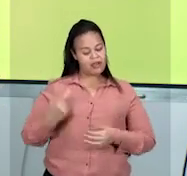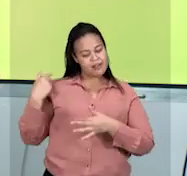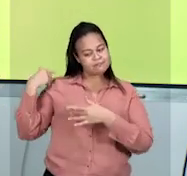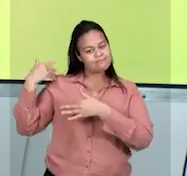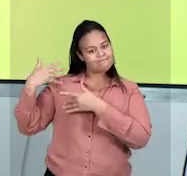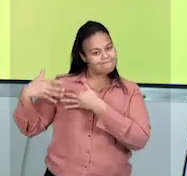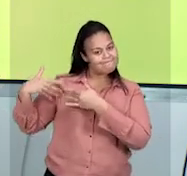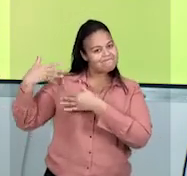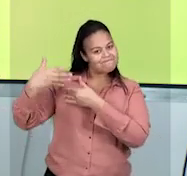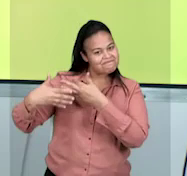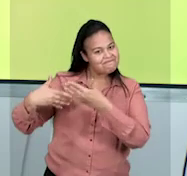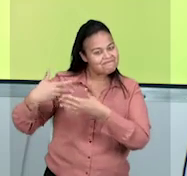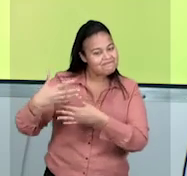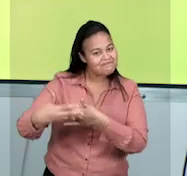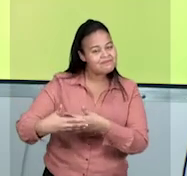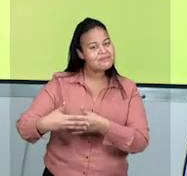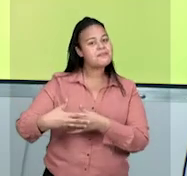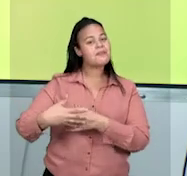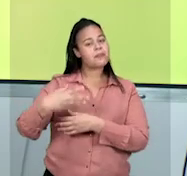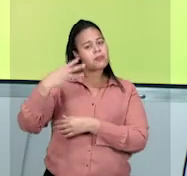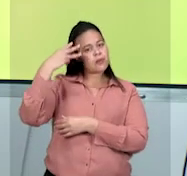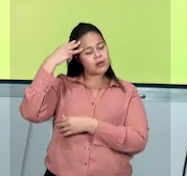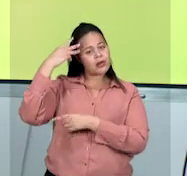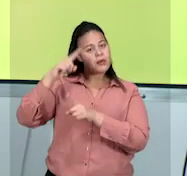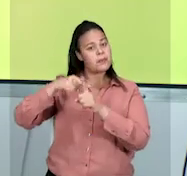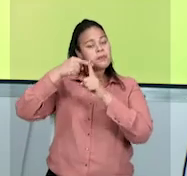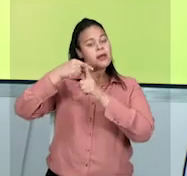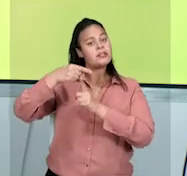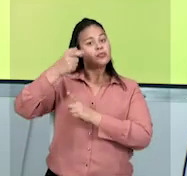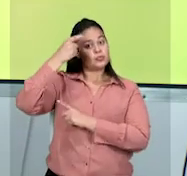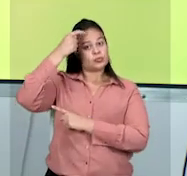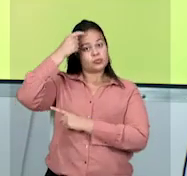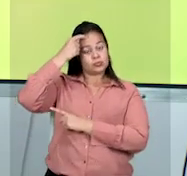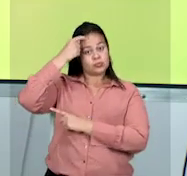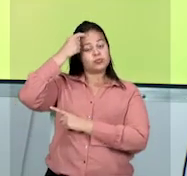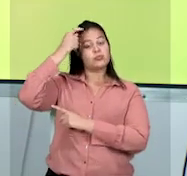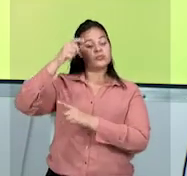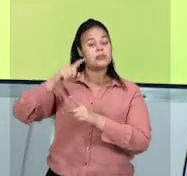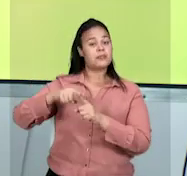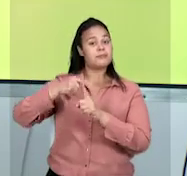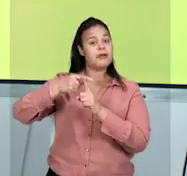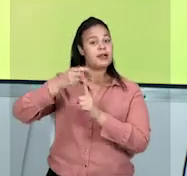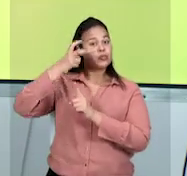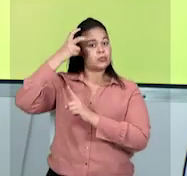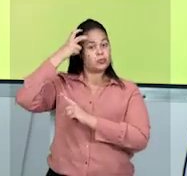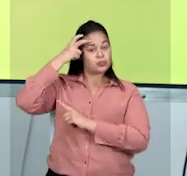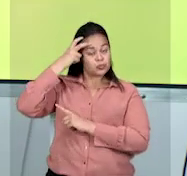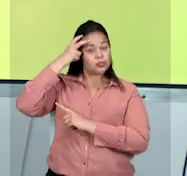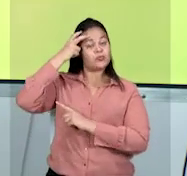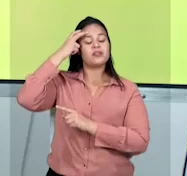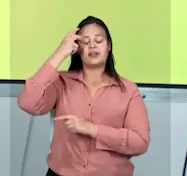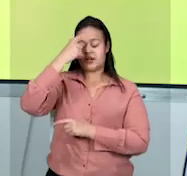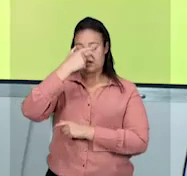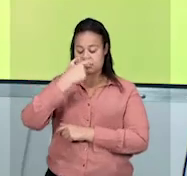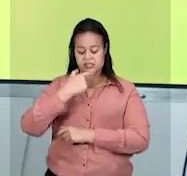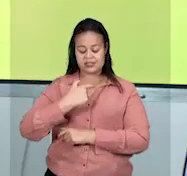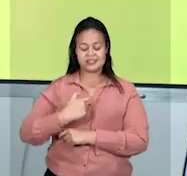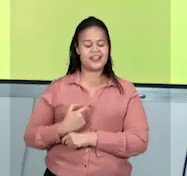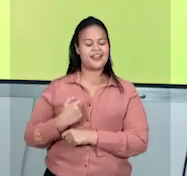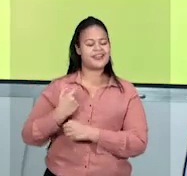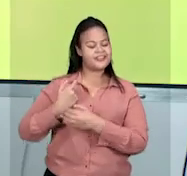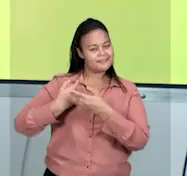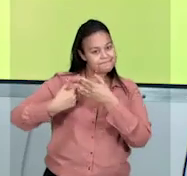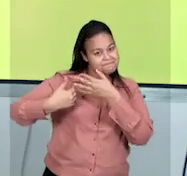construir através da moral, através da cultura e a partir daí se definir enquanto ser e ir